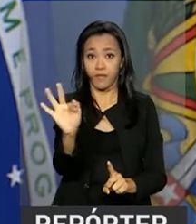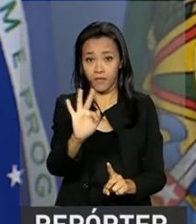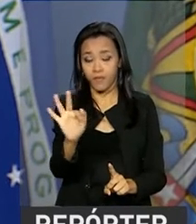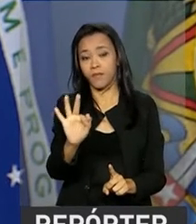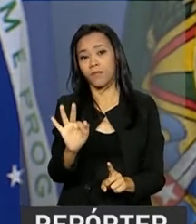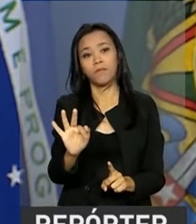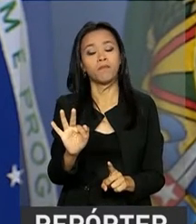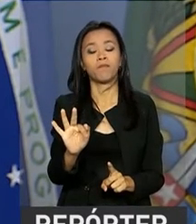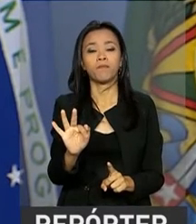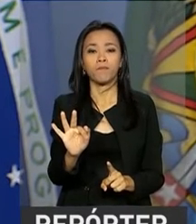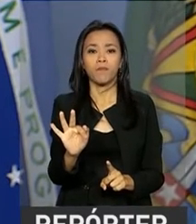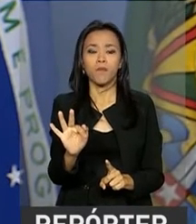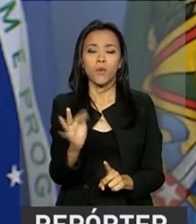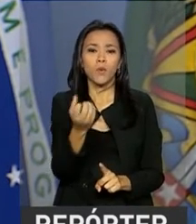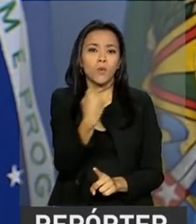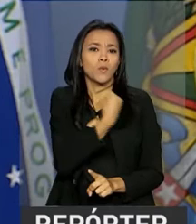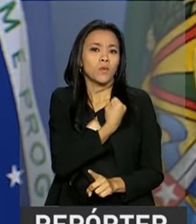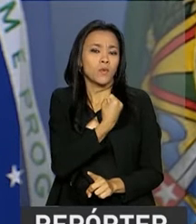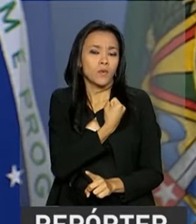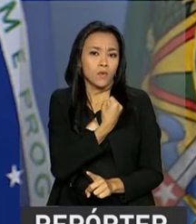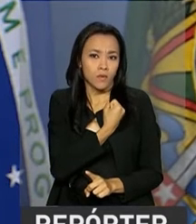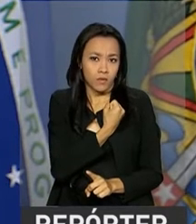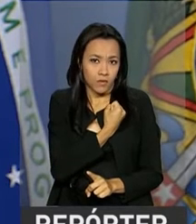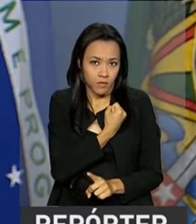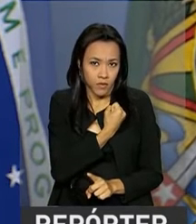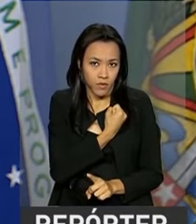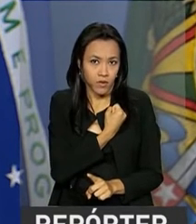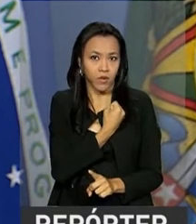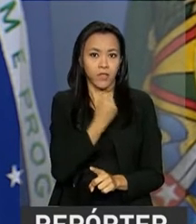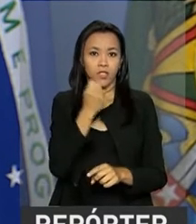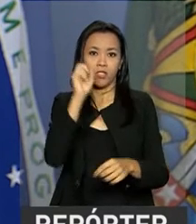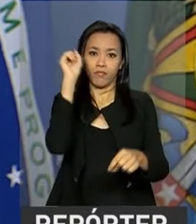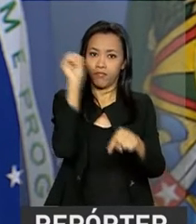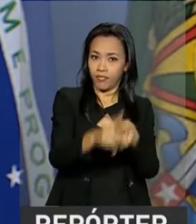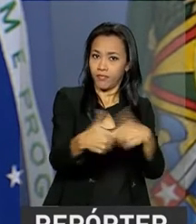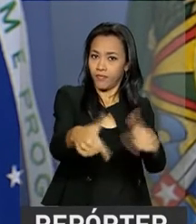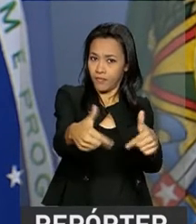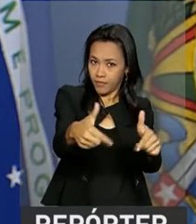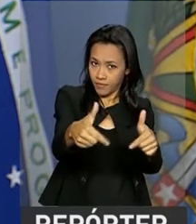o número de empregos